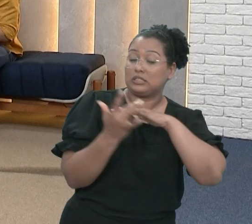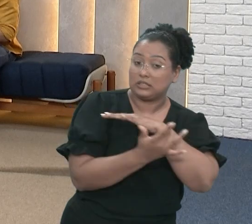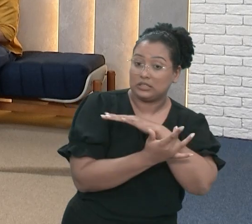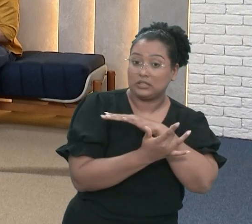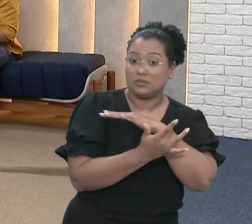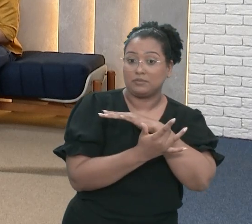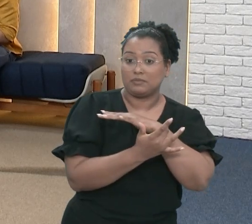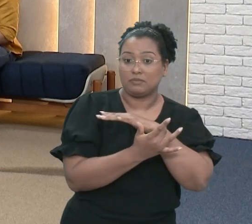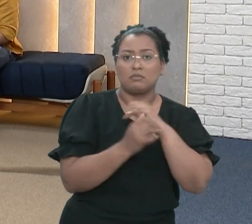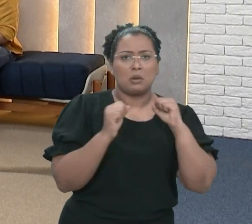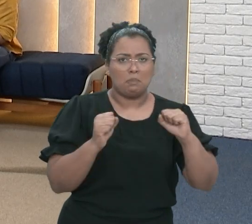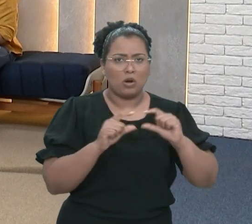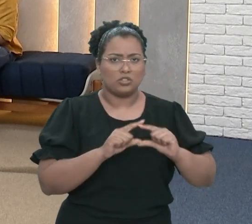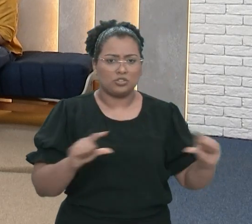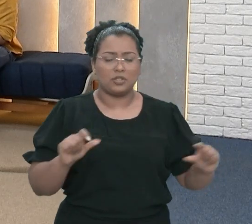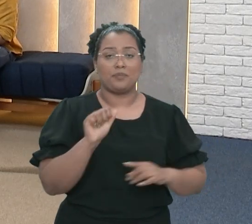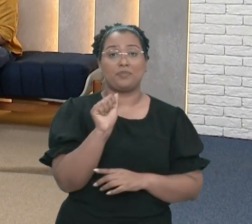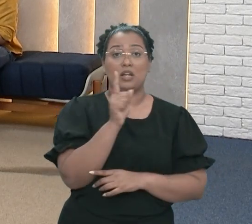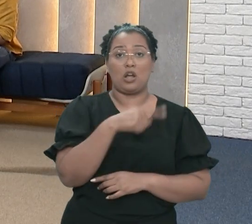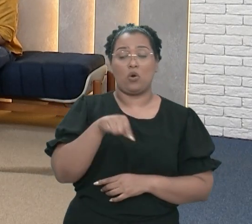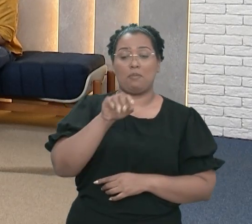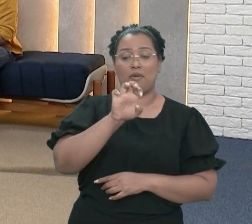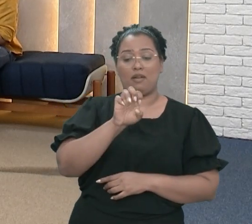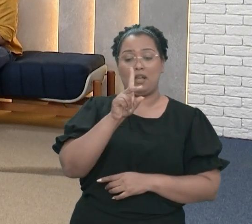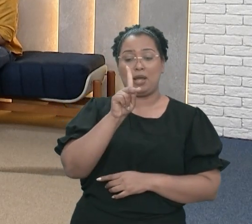muitas... Deixa rapidinho pra gente.